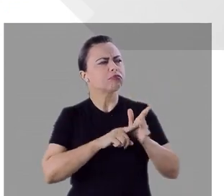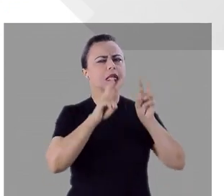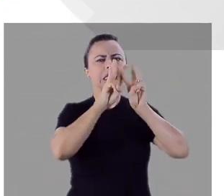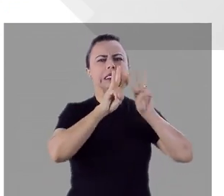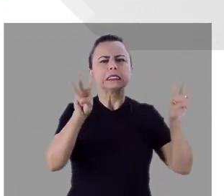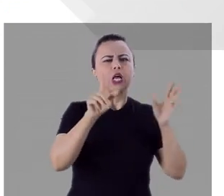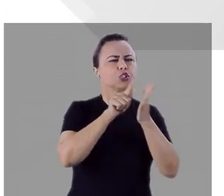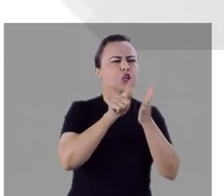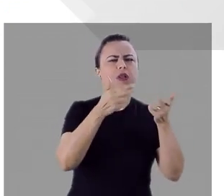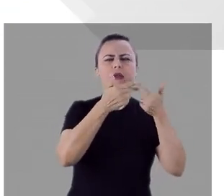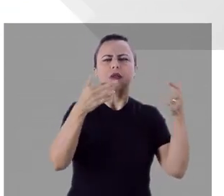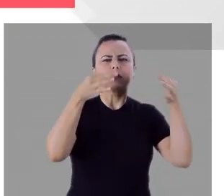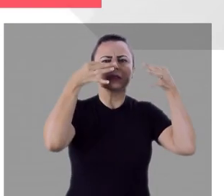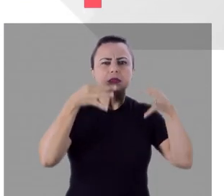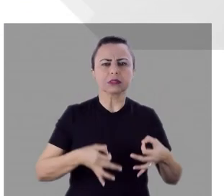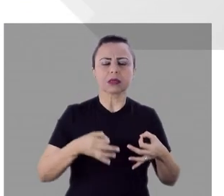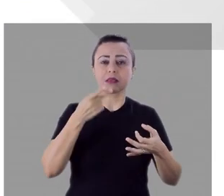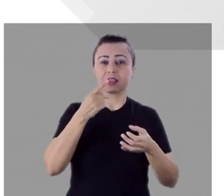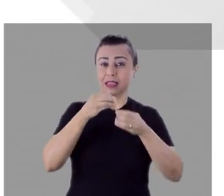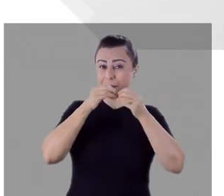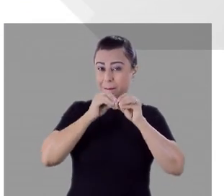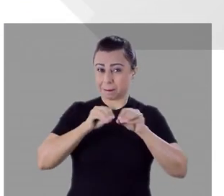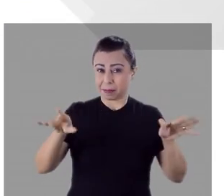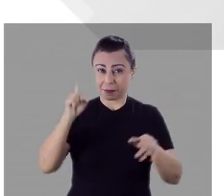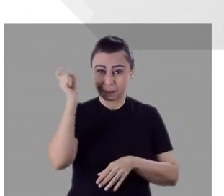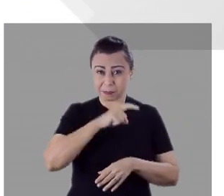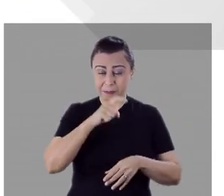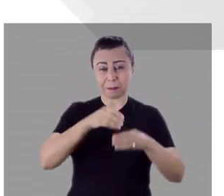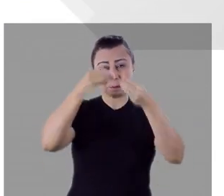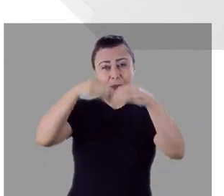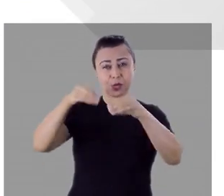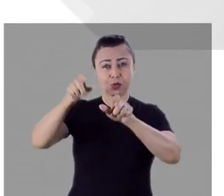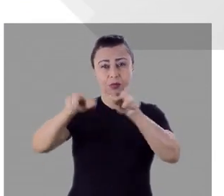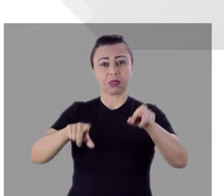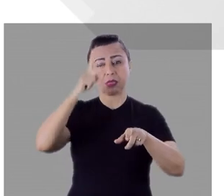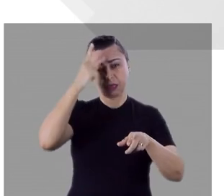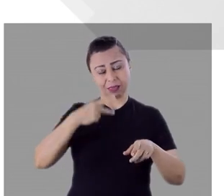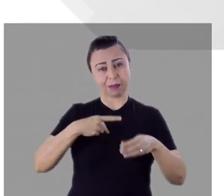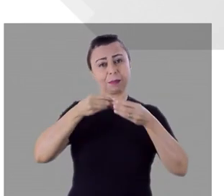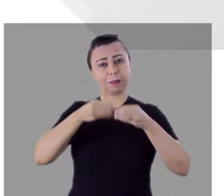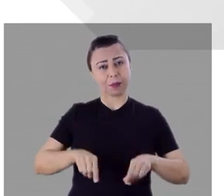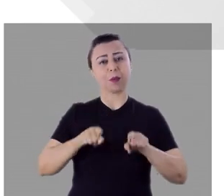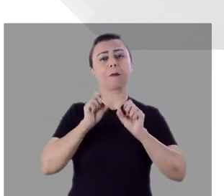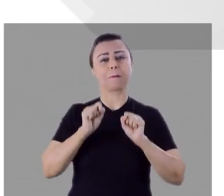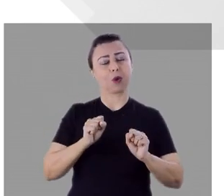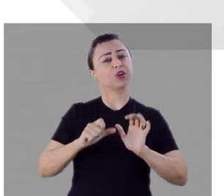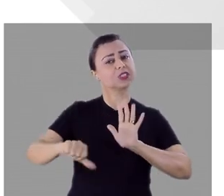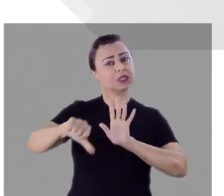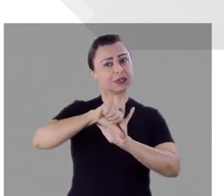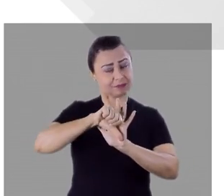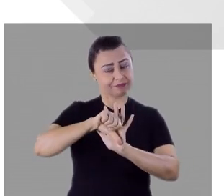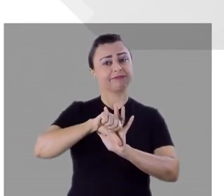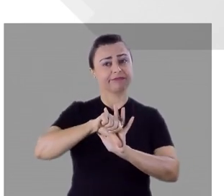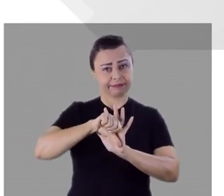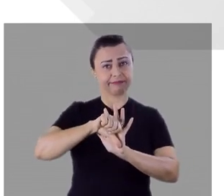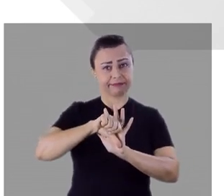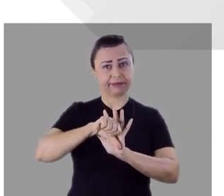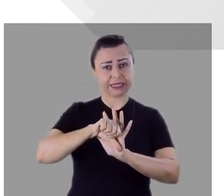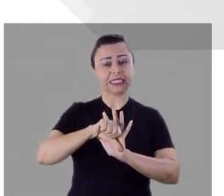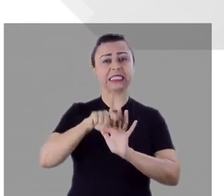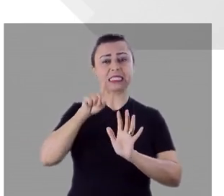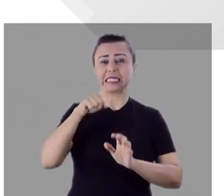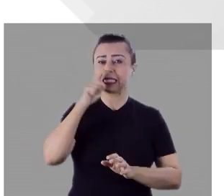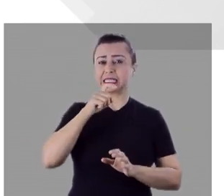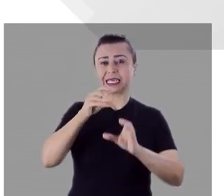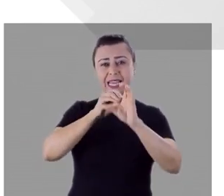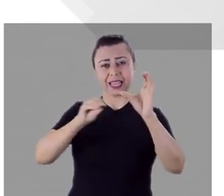as agências de checagem. Quem espalha fake news prejudica outras pessoas, a si mesmo e pode estar cometendo um crime. Se